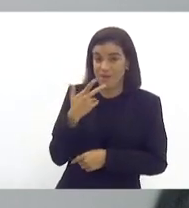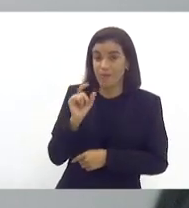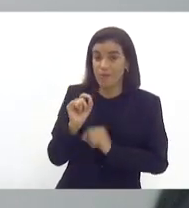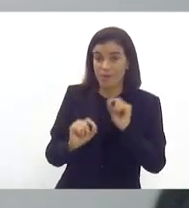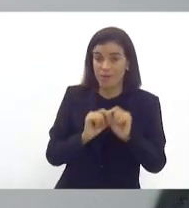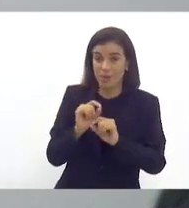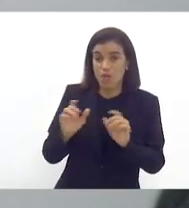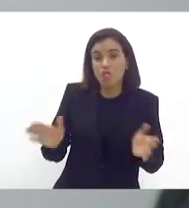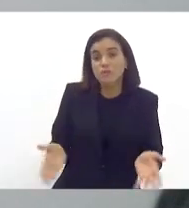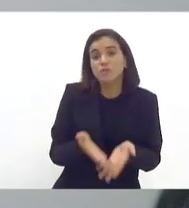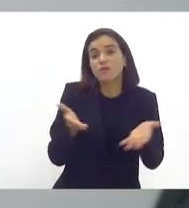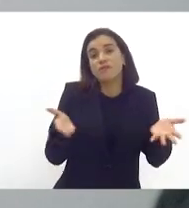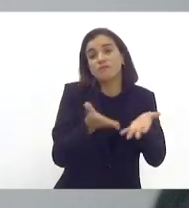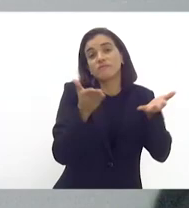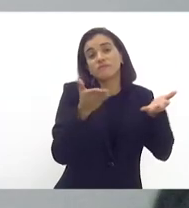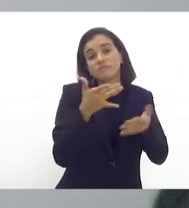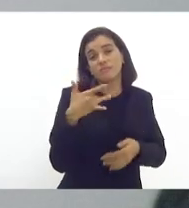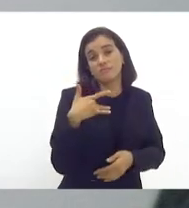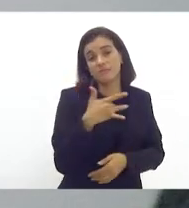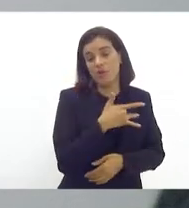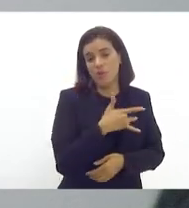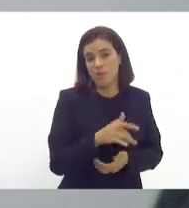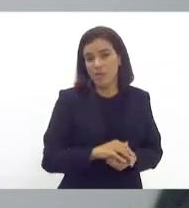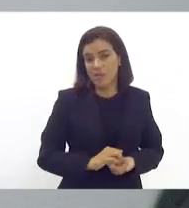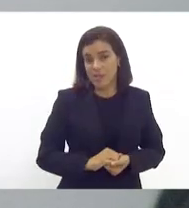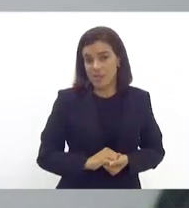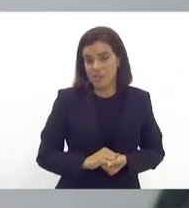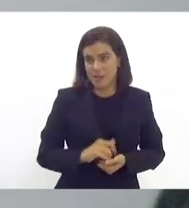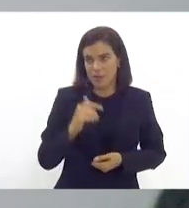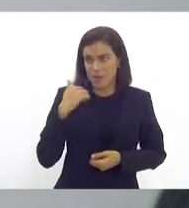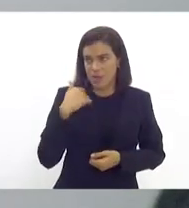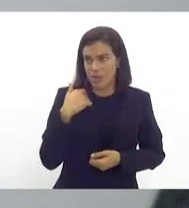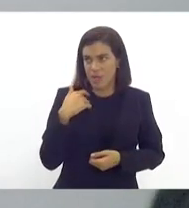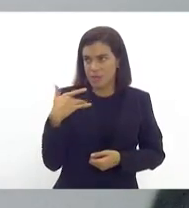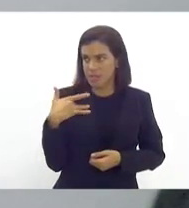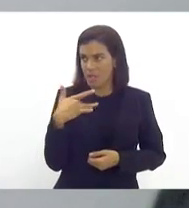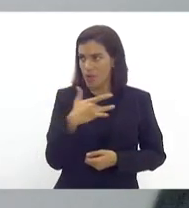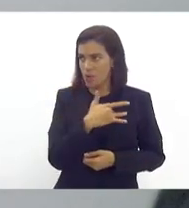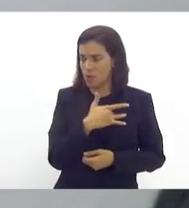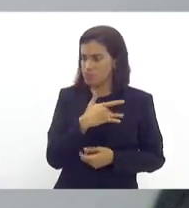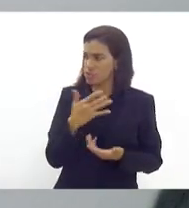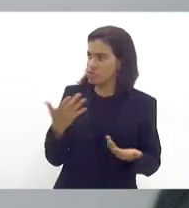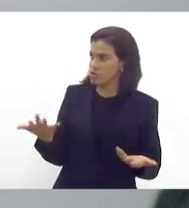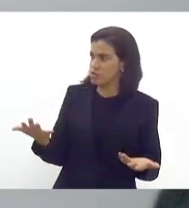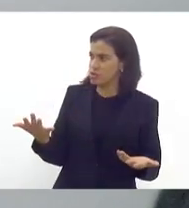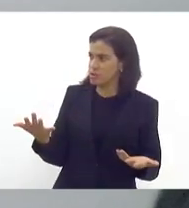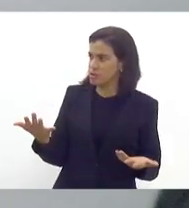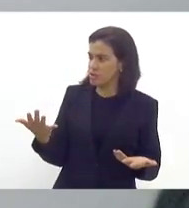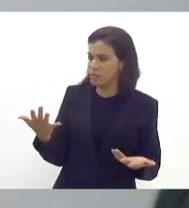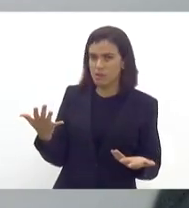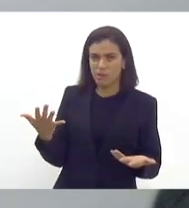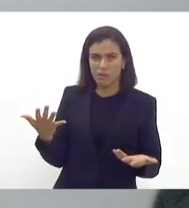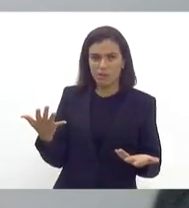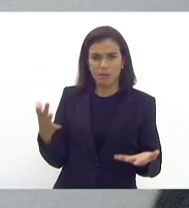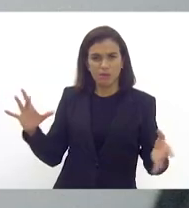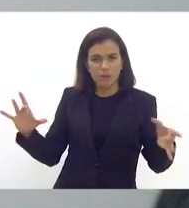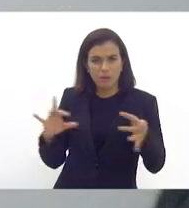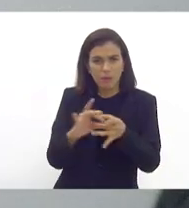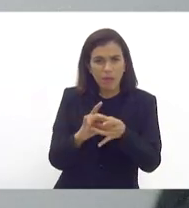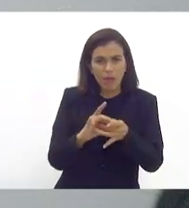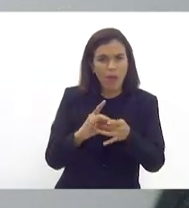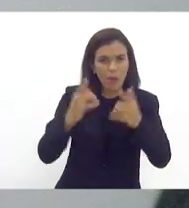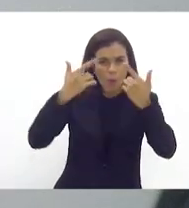nós promovemos saúde e se você pensar que saúde está estritamente ligado à